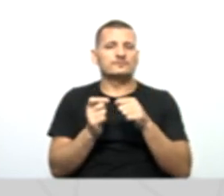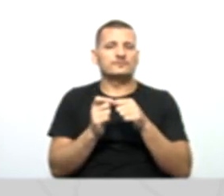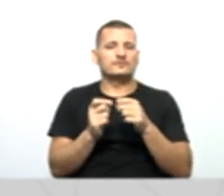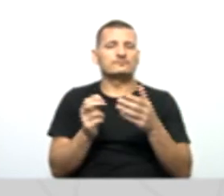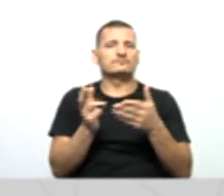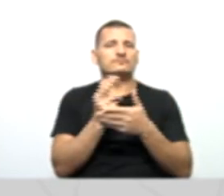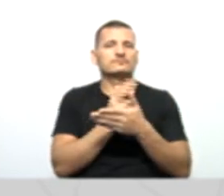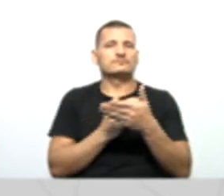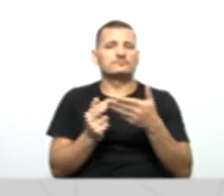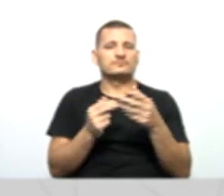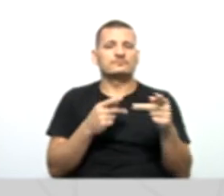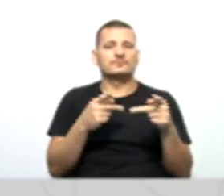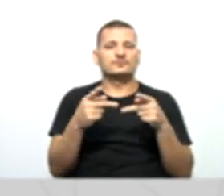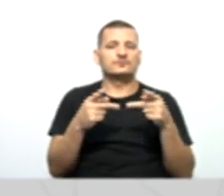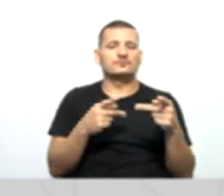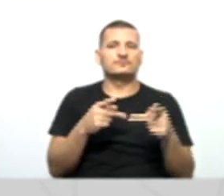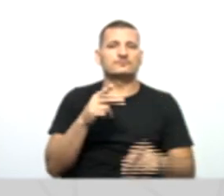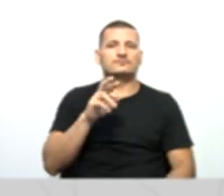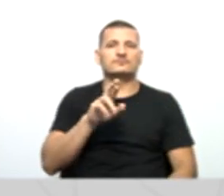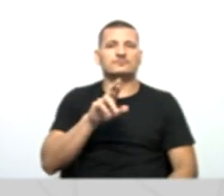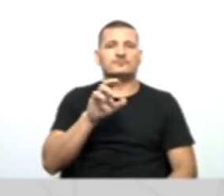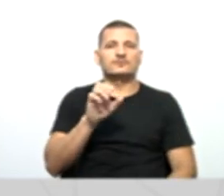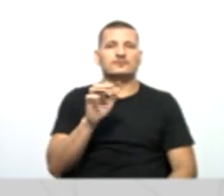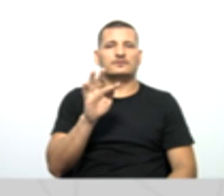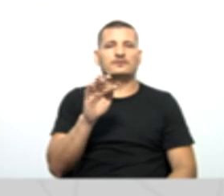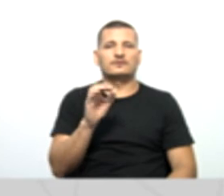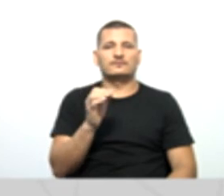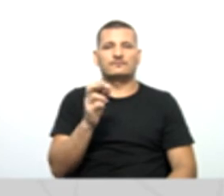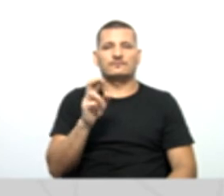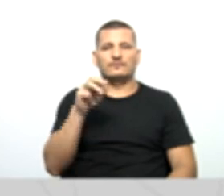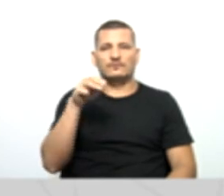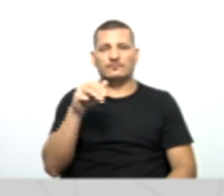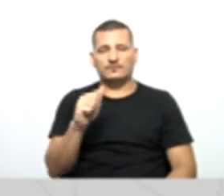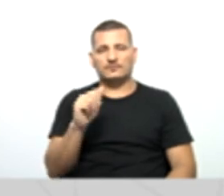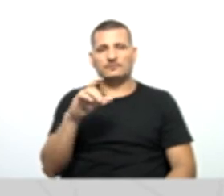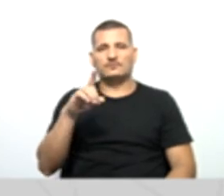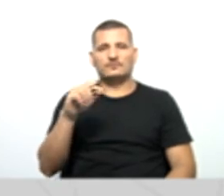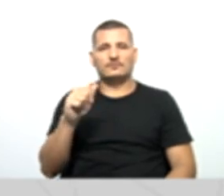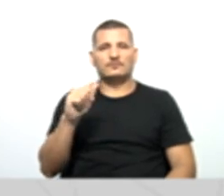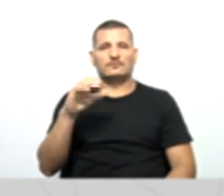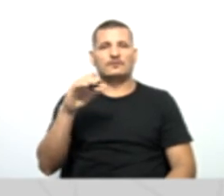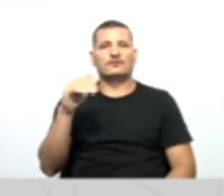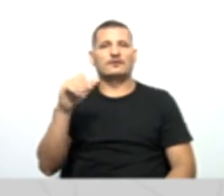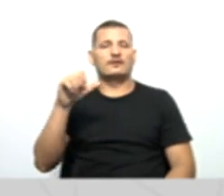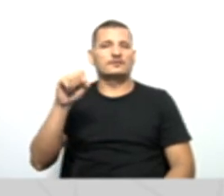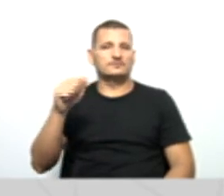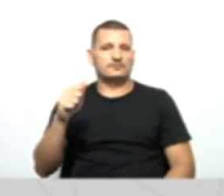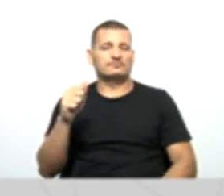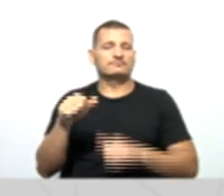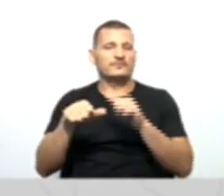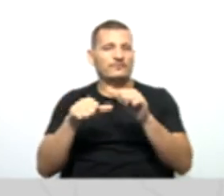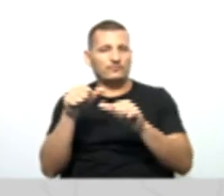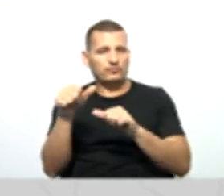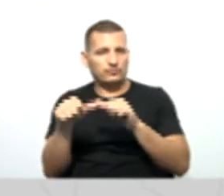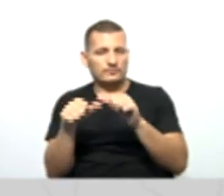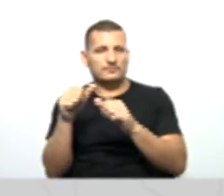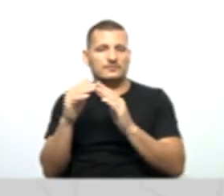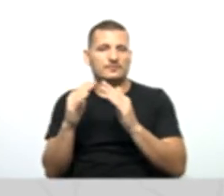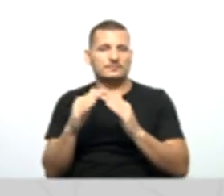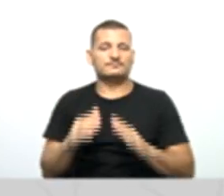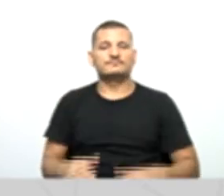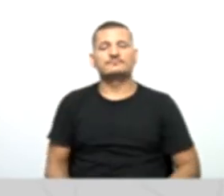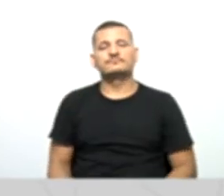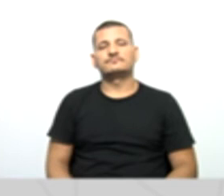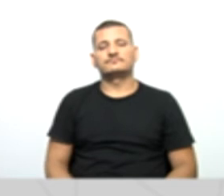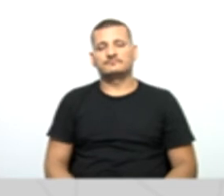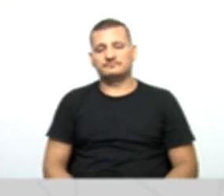do projeto Reforma da Casa, tá? E pode ser até reforma da nossa cooperativa. Aí nós temos uma